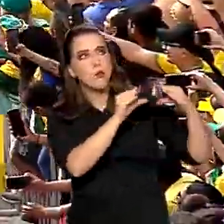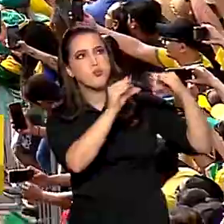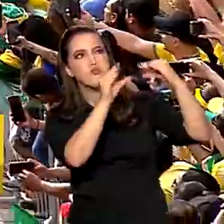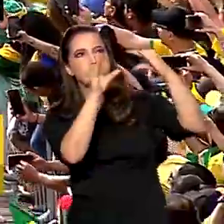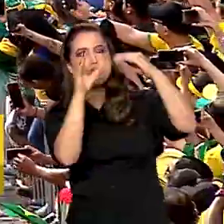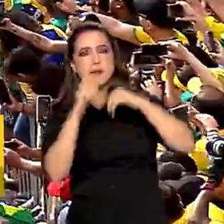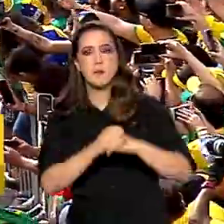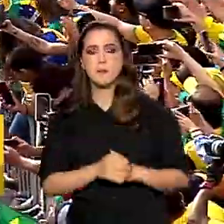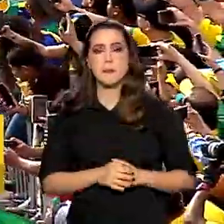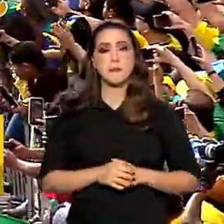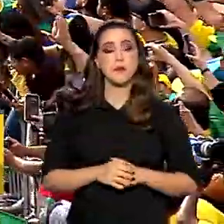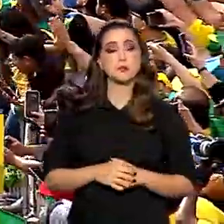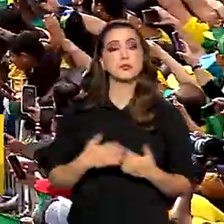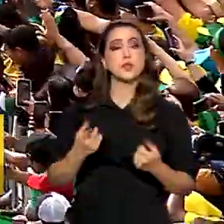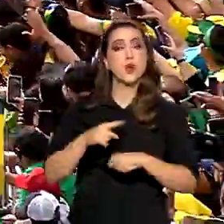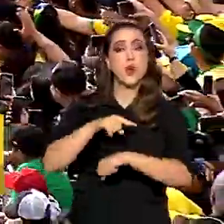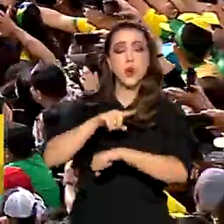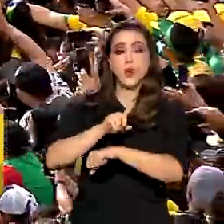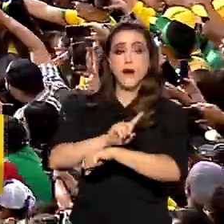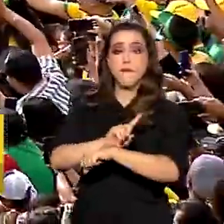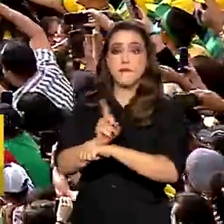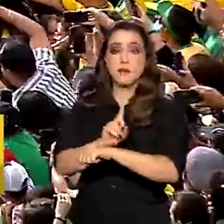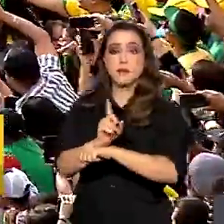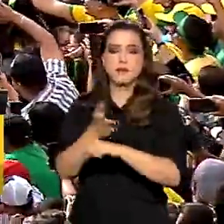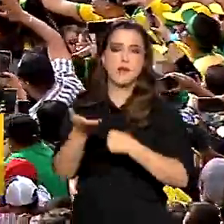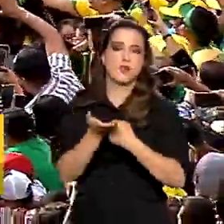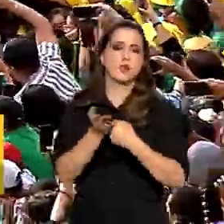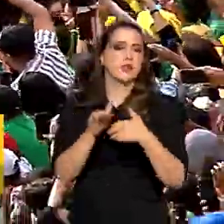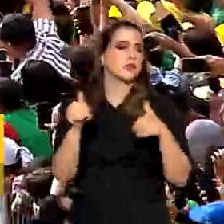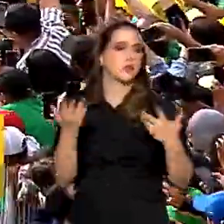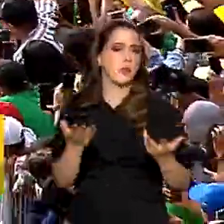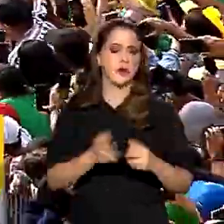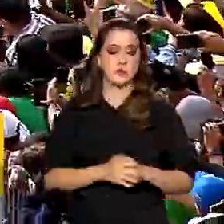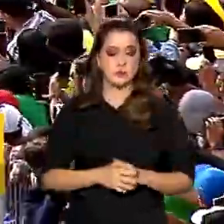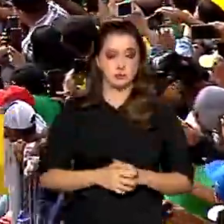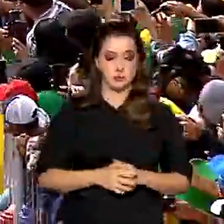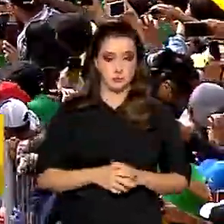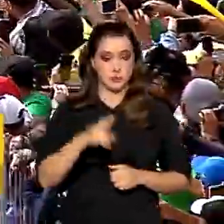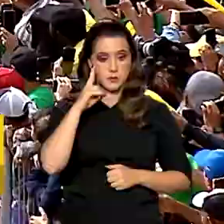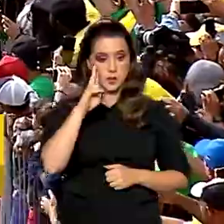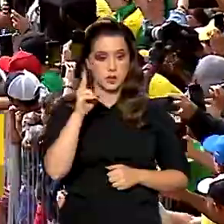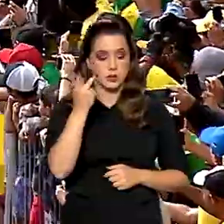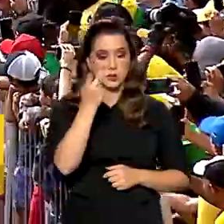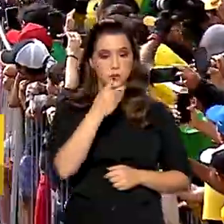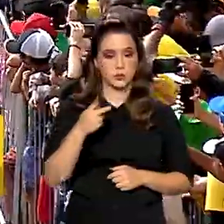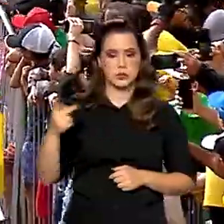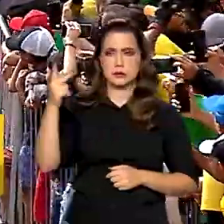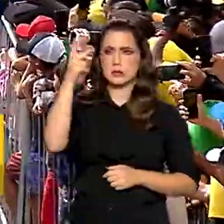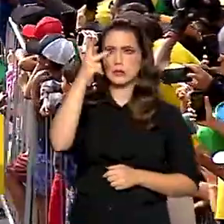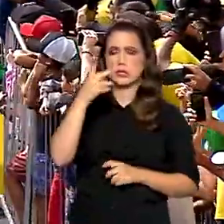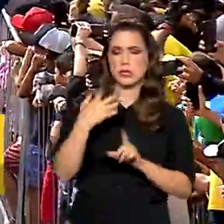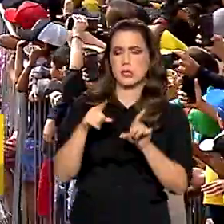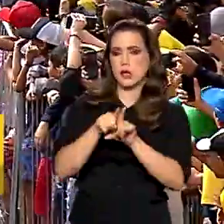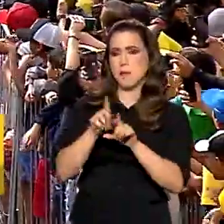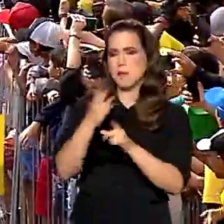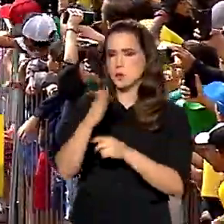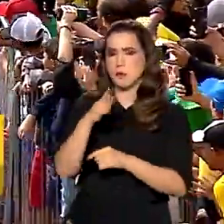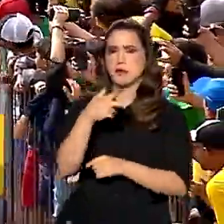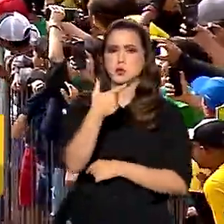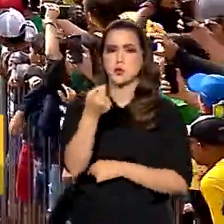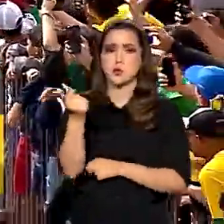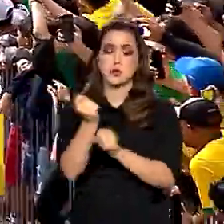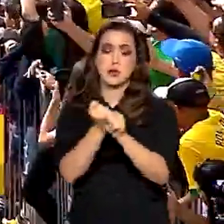qual é a velocidade média? Eles fazem essa escrita da fumaça que eles estão fazendo agora, fazem a 200 nós, né,